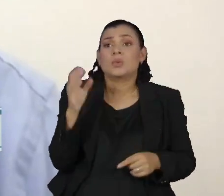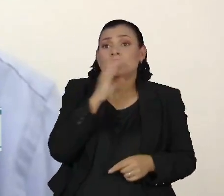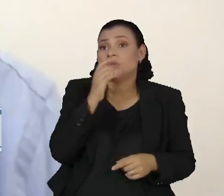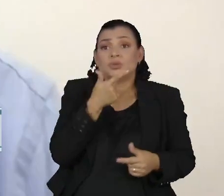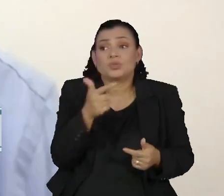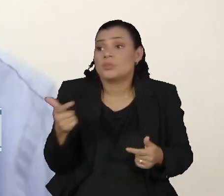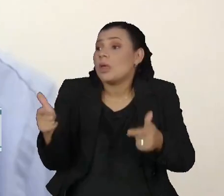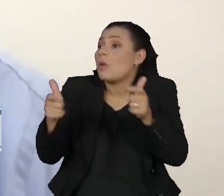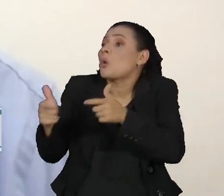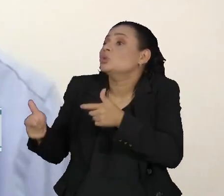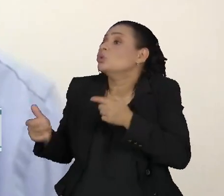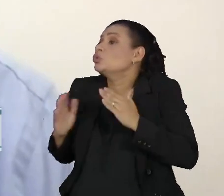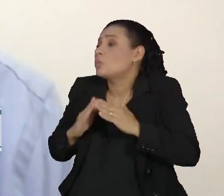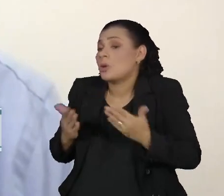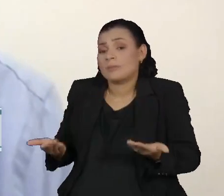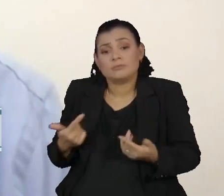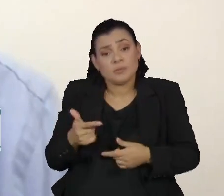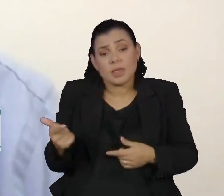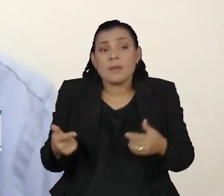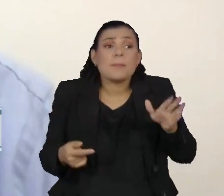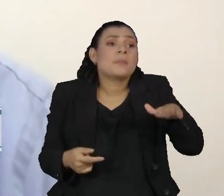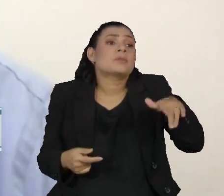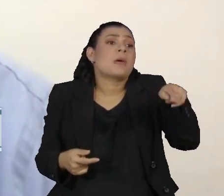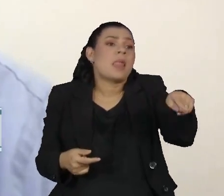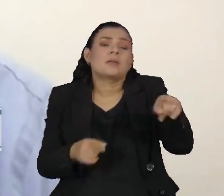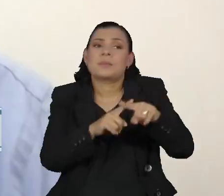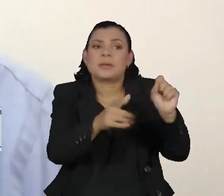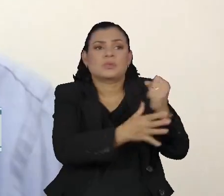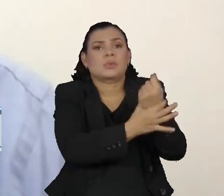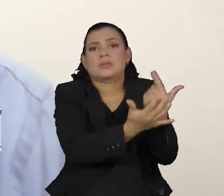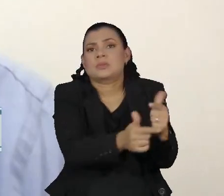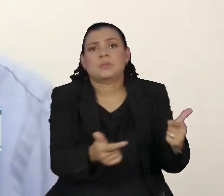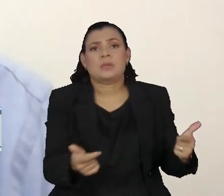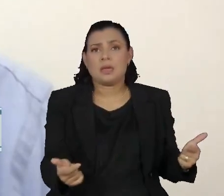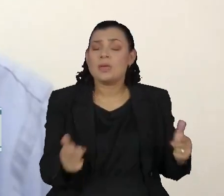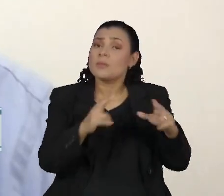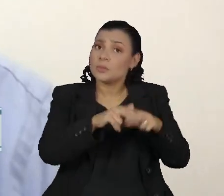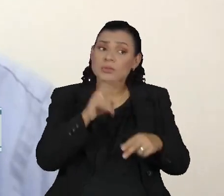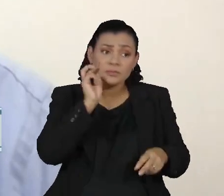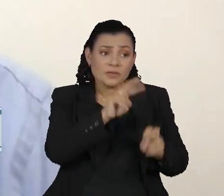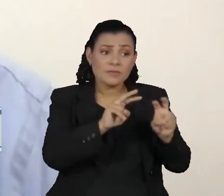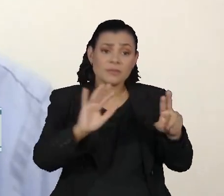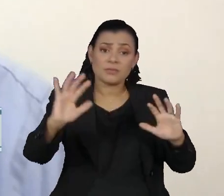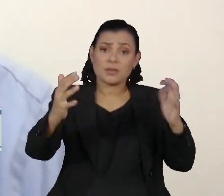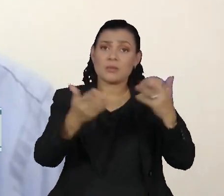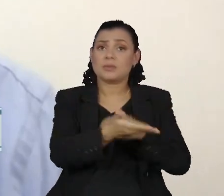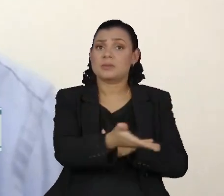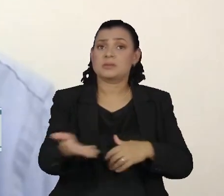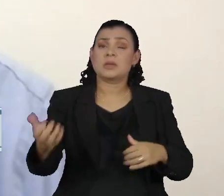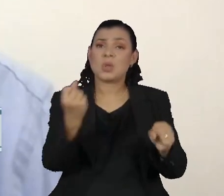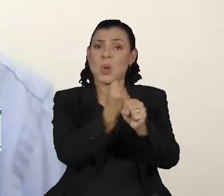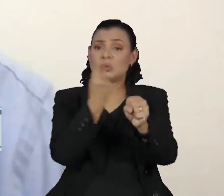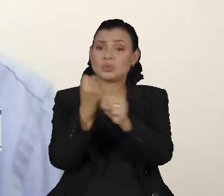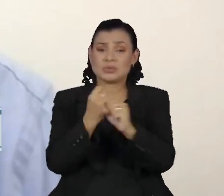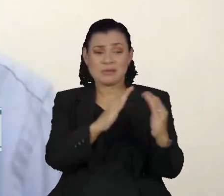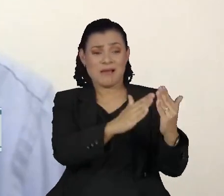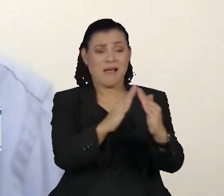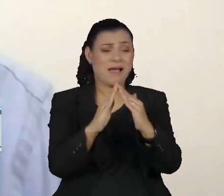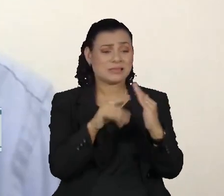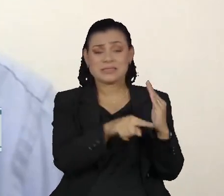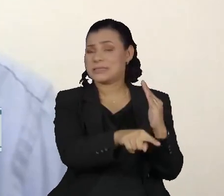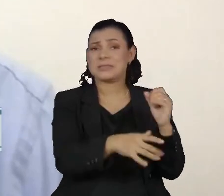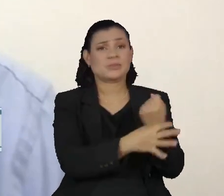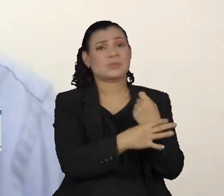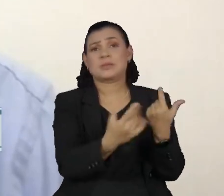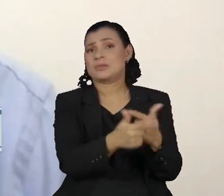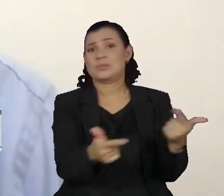morar, áreas mais baratas, mas que são áreas inseguras. Não? E isso é o que está acontecendo. Muitas construções em áreas inseguras,